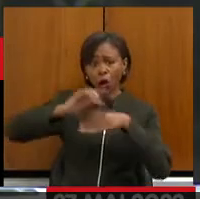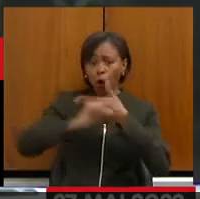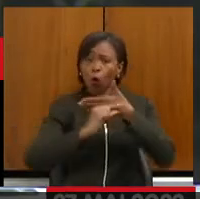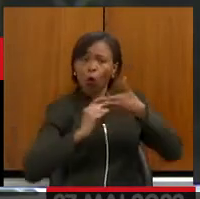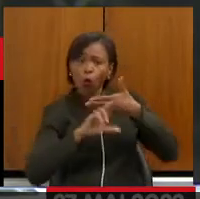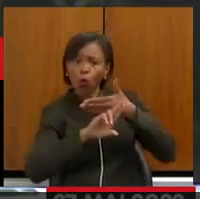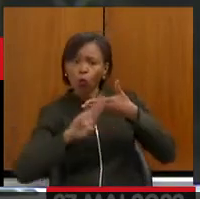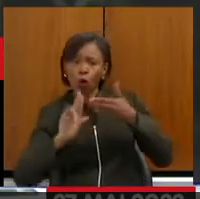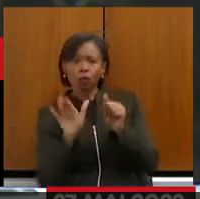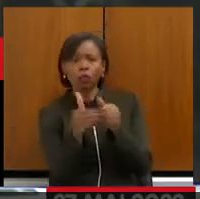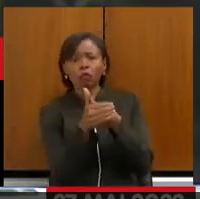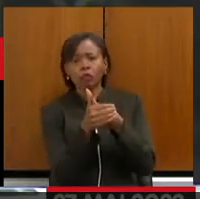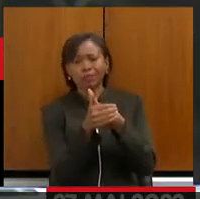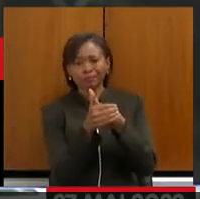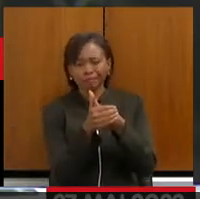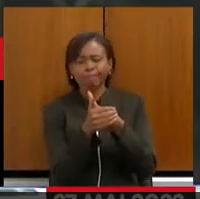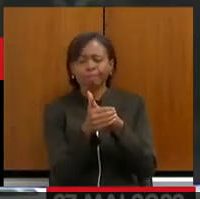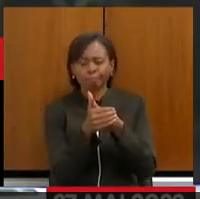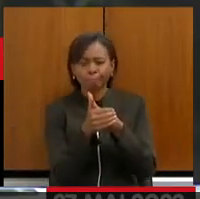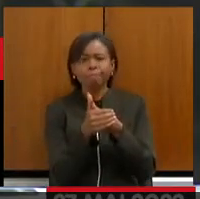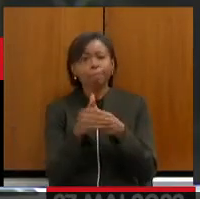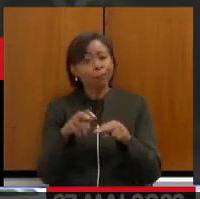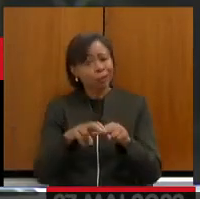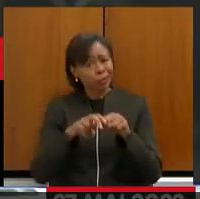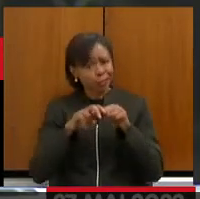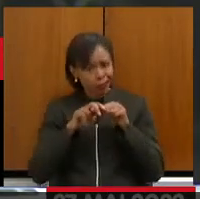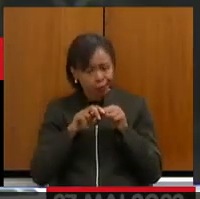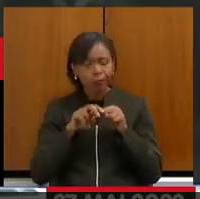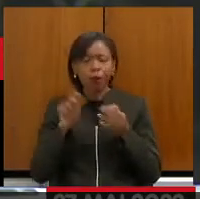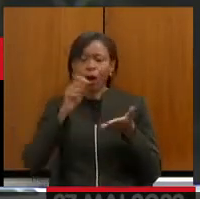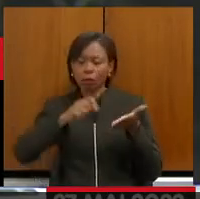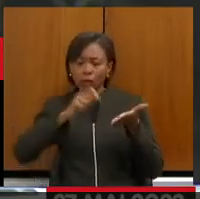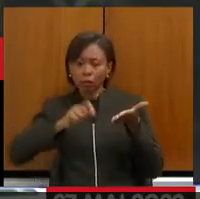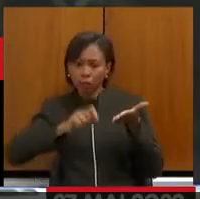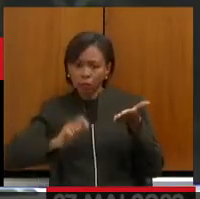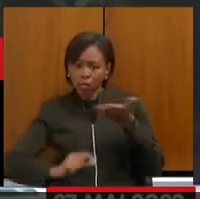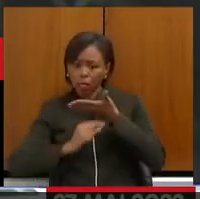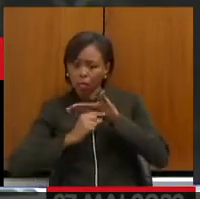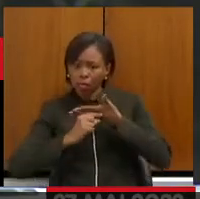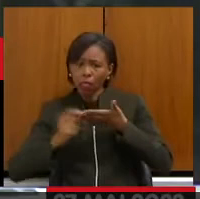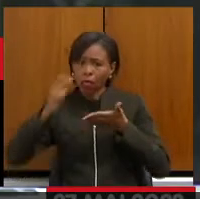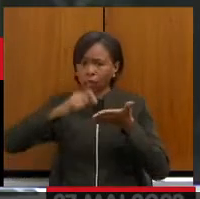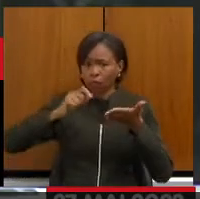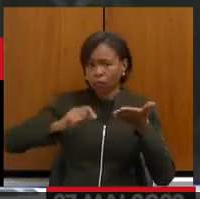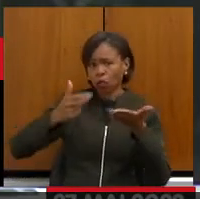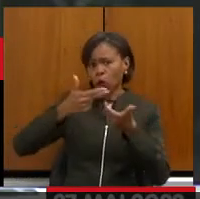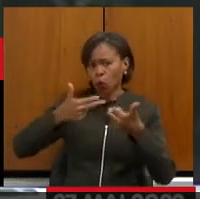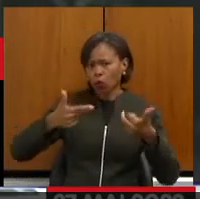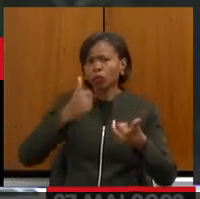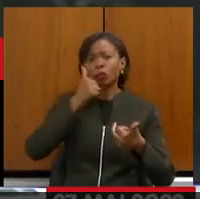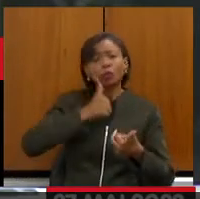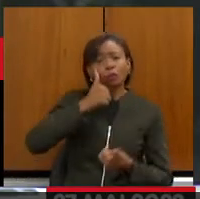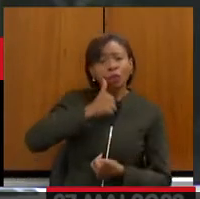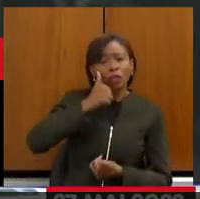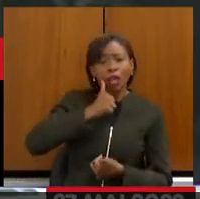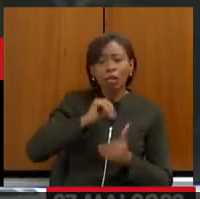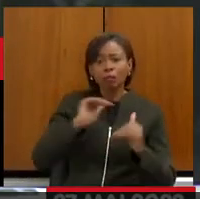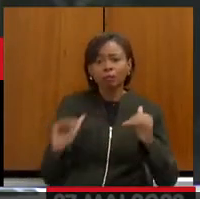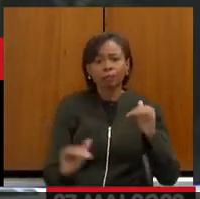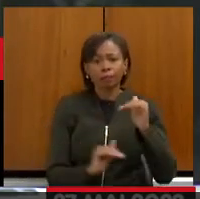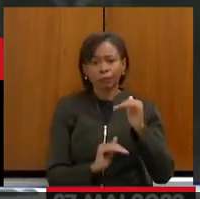produção literária feminina sempre foi numericamente inferior à dos homens